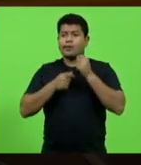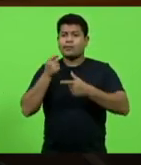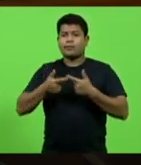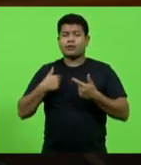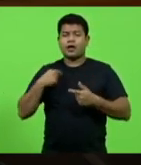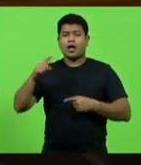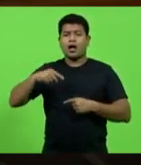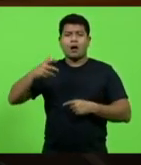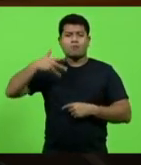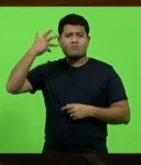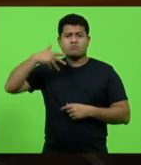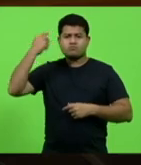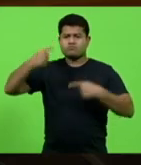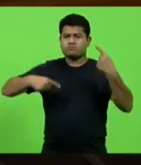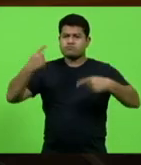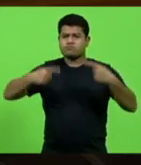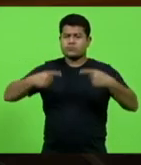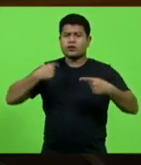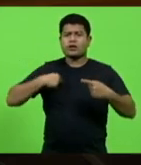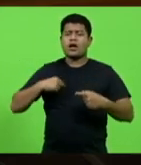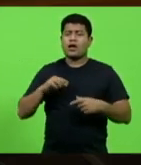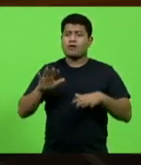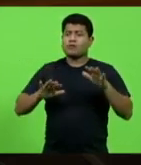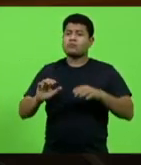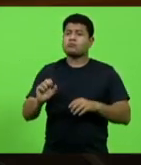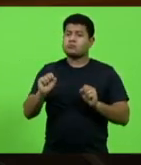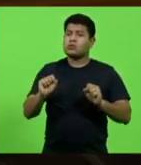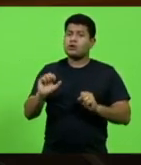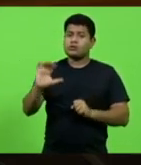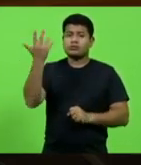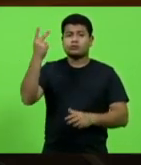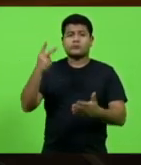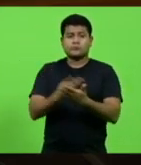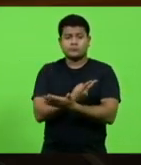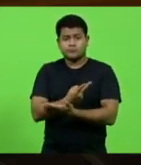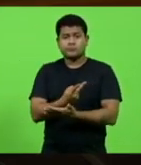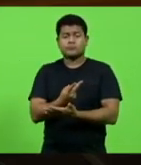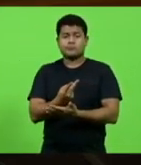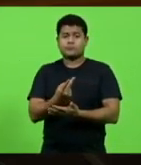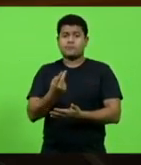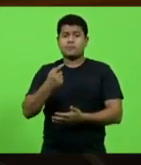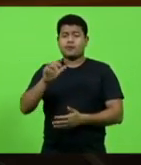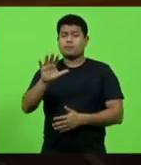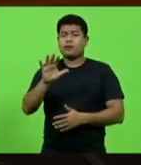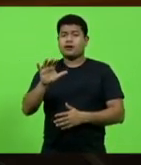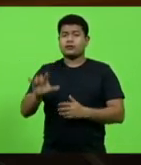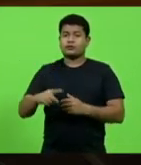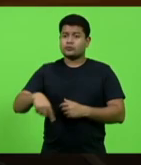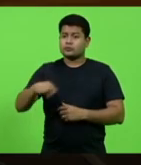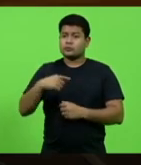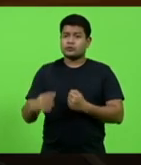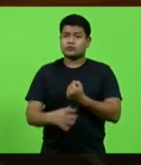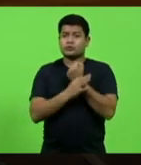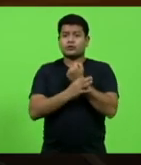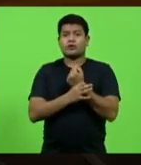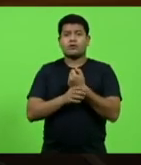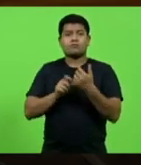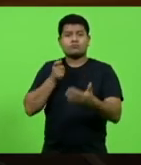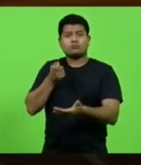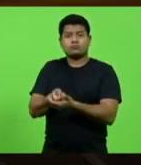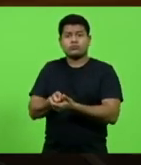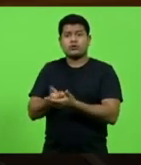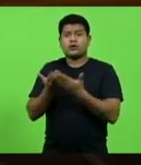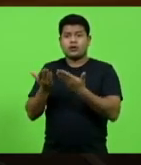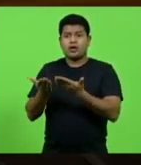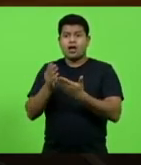Nós podemos estar errado. E a única maneira de nós garantirmos que não estamos impondo ao nosso vizinho um argumento errado